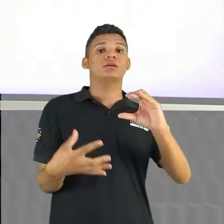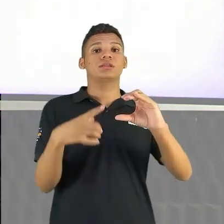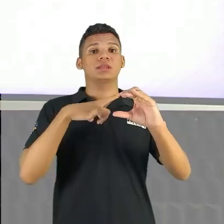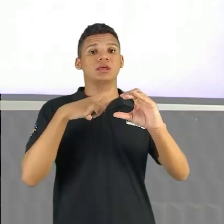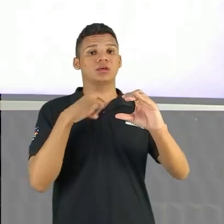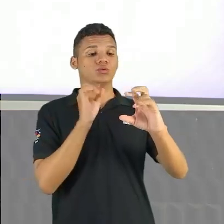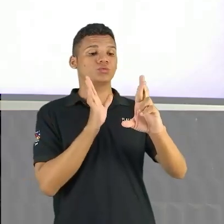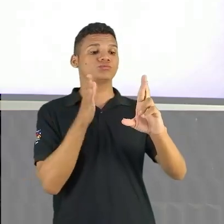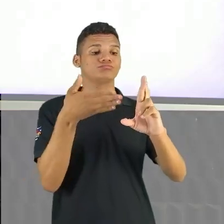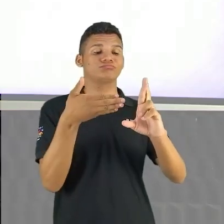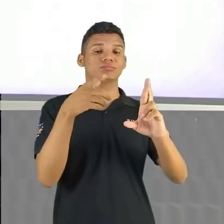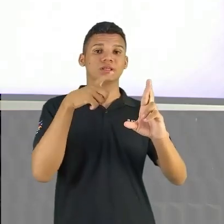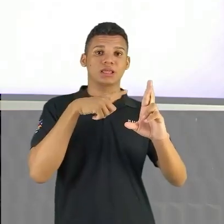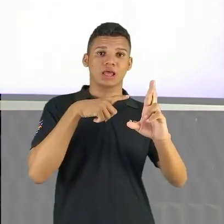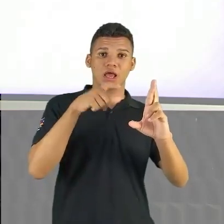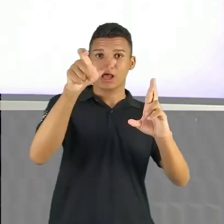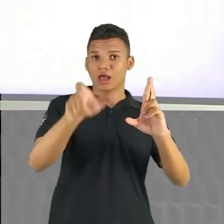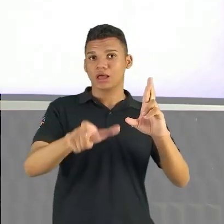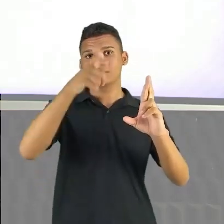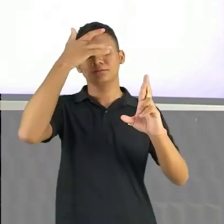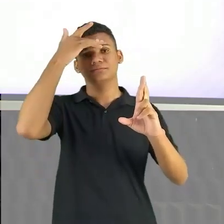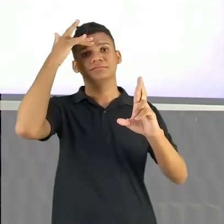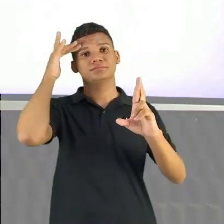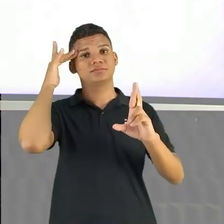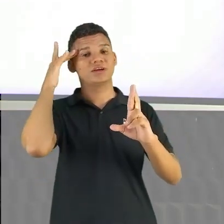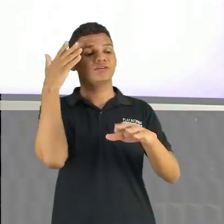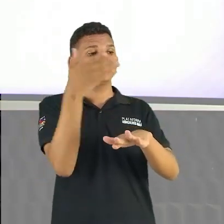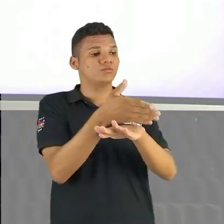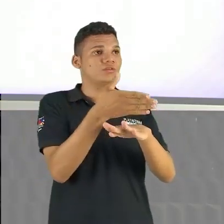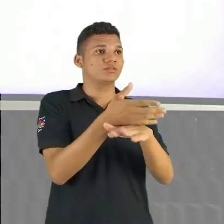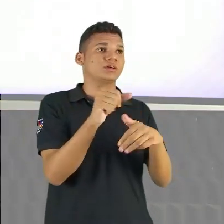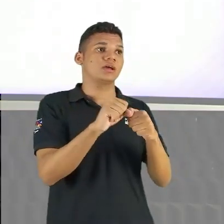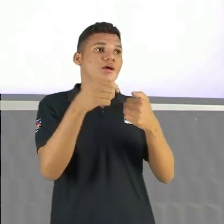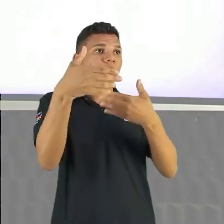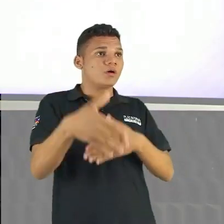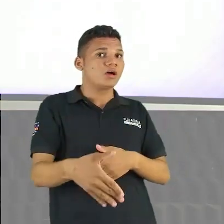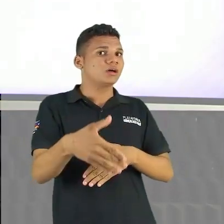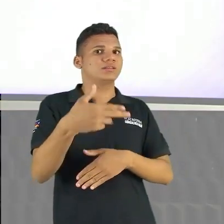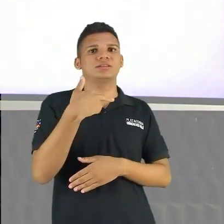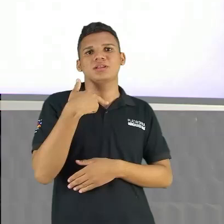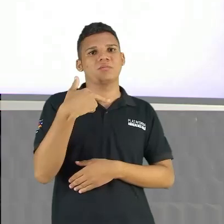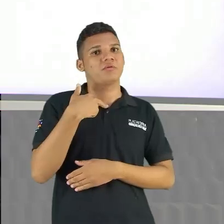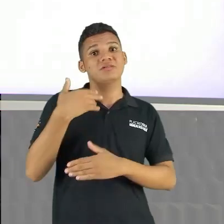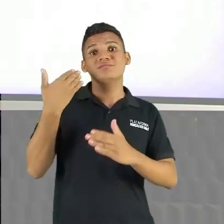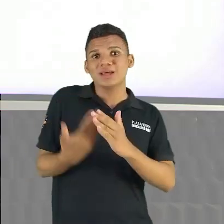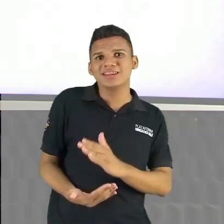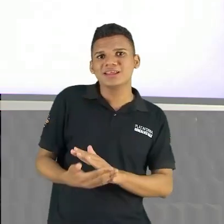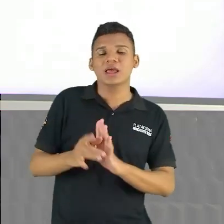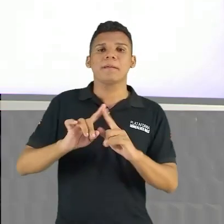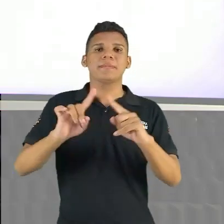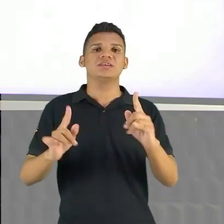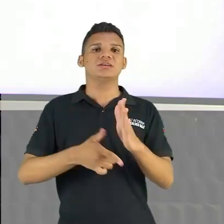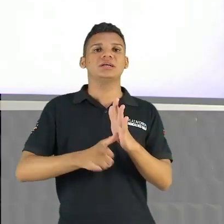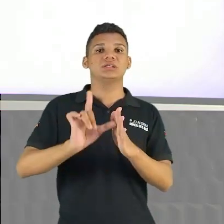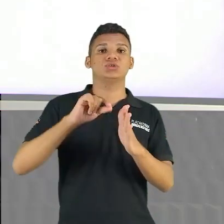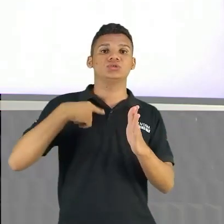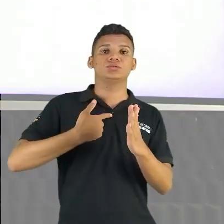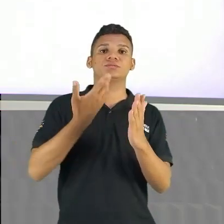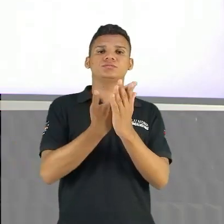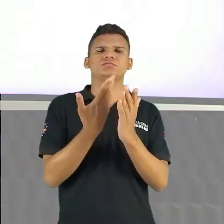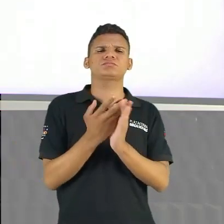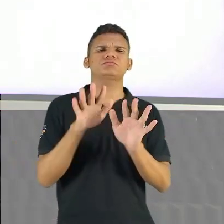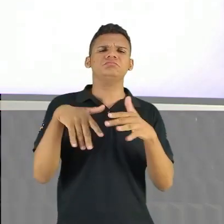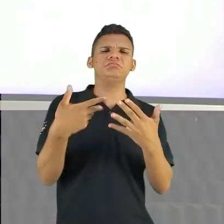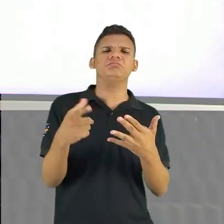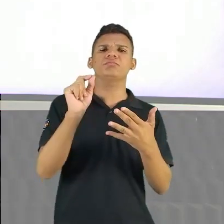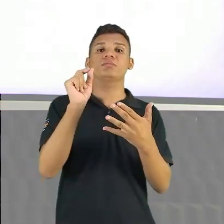definições que o candidato que vai prestar não pode desconsiderar mas antes da gente estudar Quais